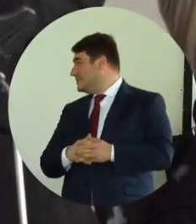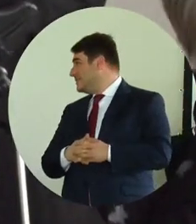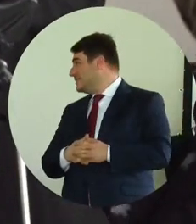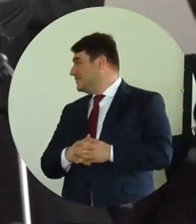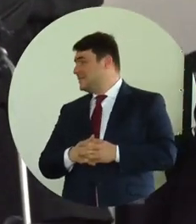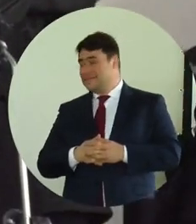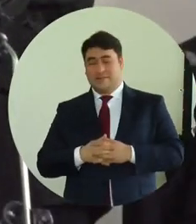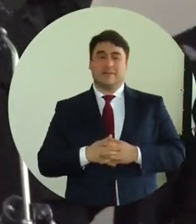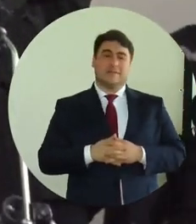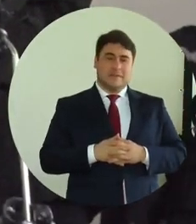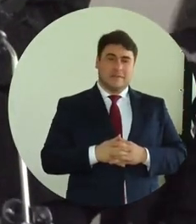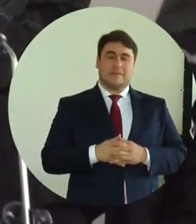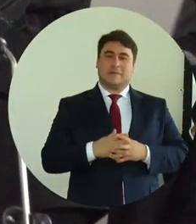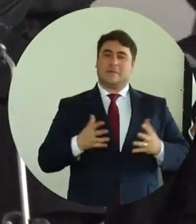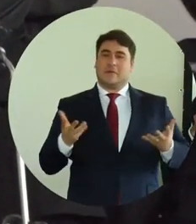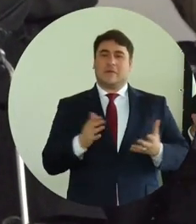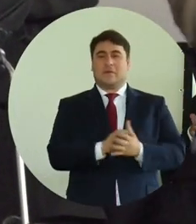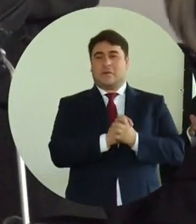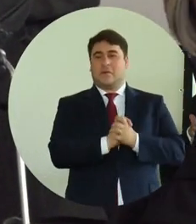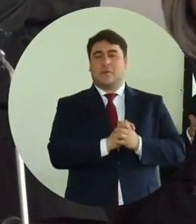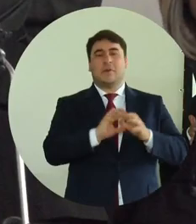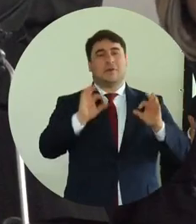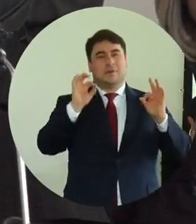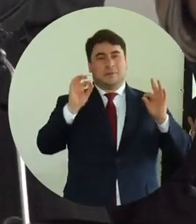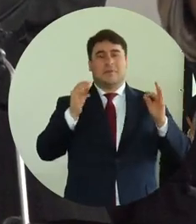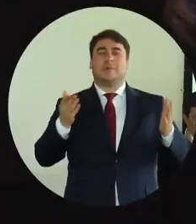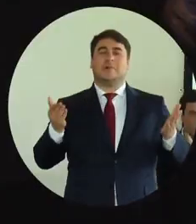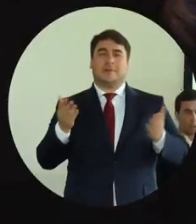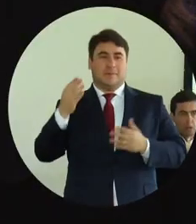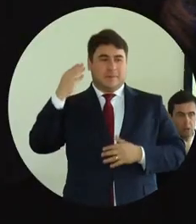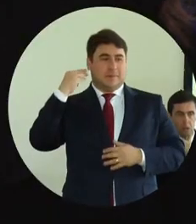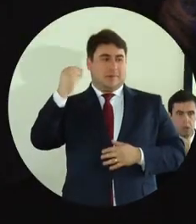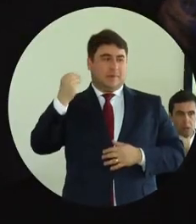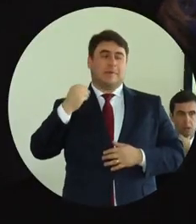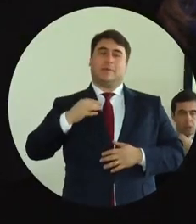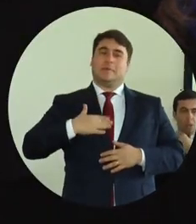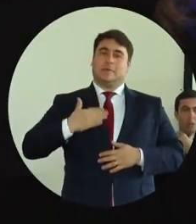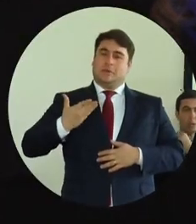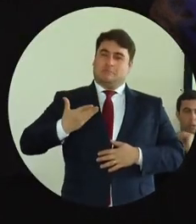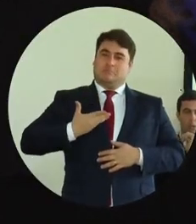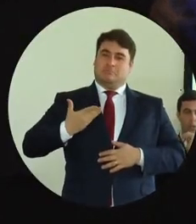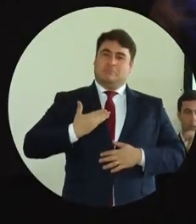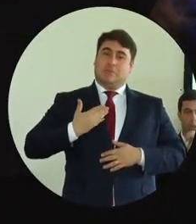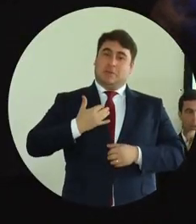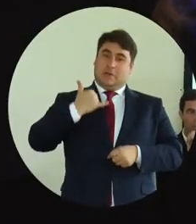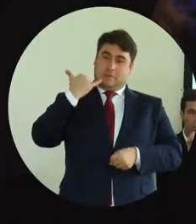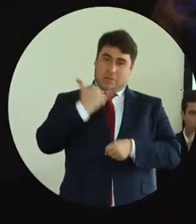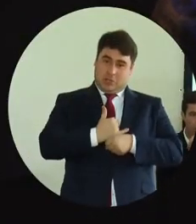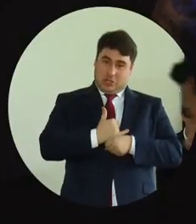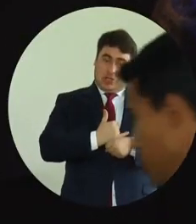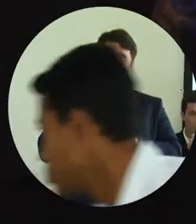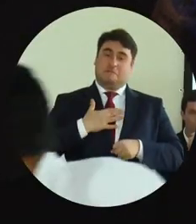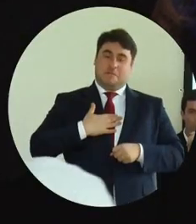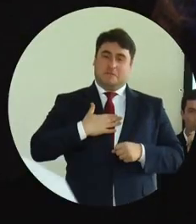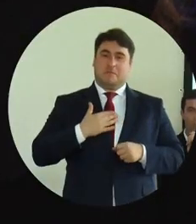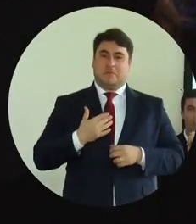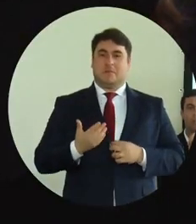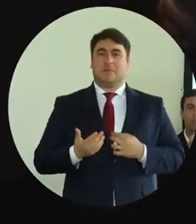Quero fazer aqui um cumprimento muito especial à doutora Lina Mara, minha amiga, minha chefe.